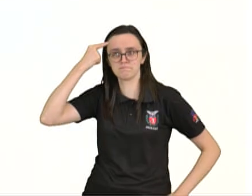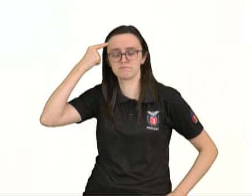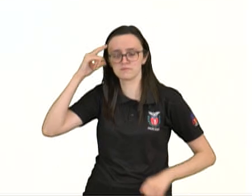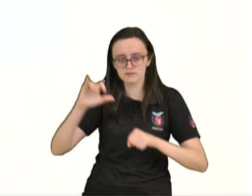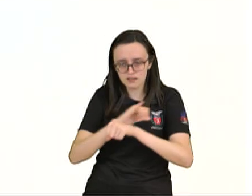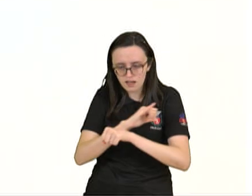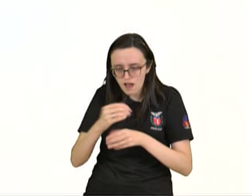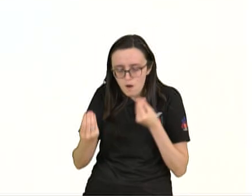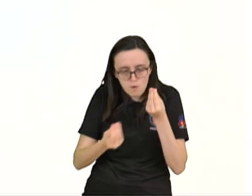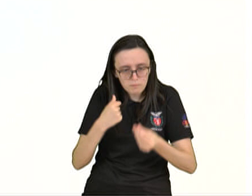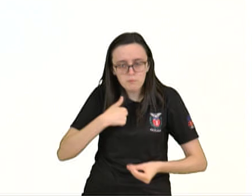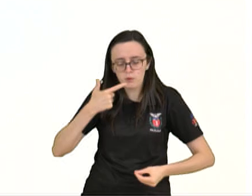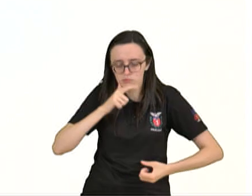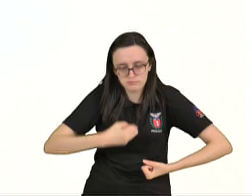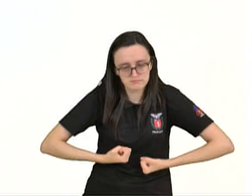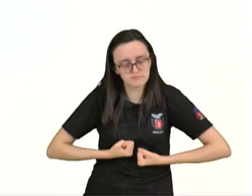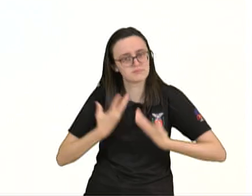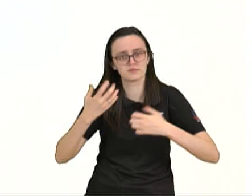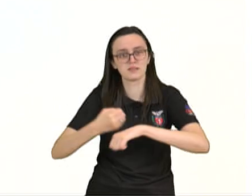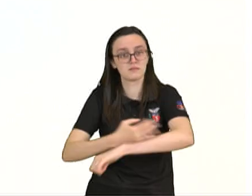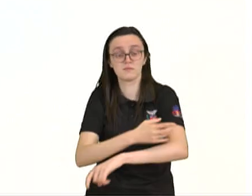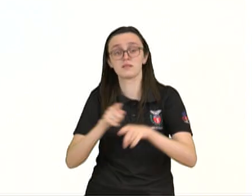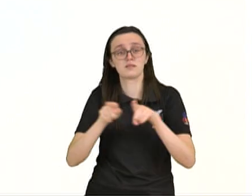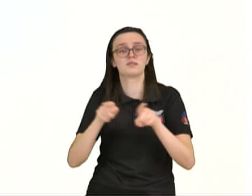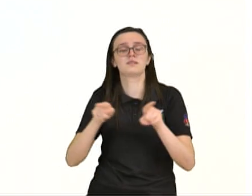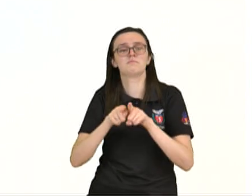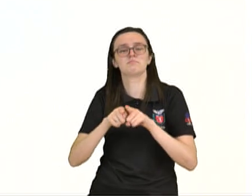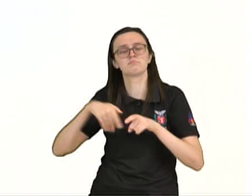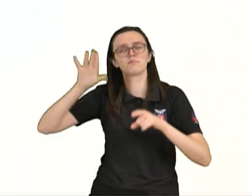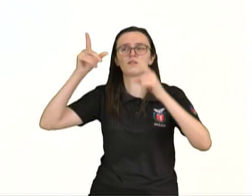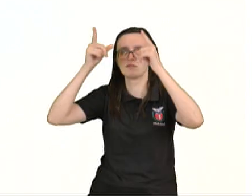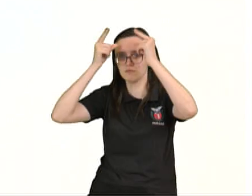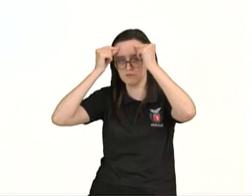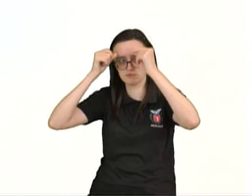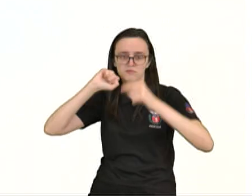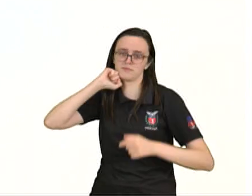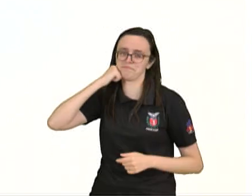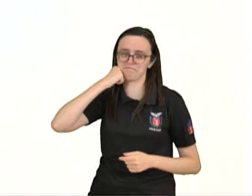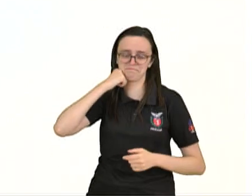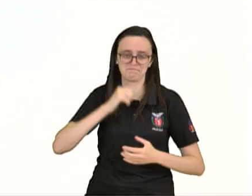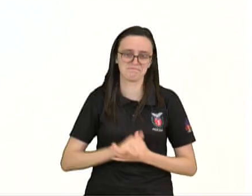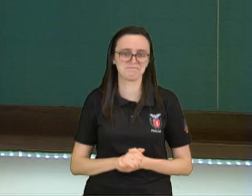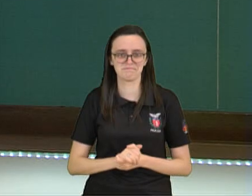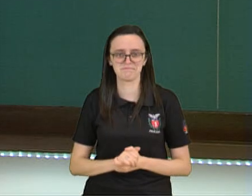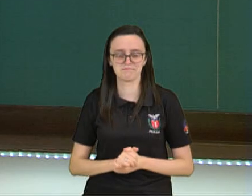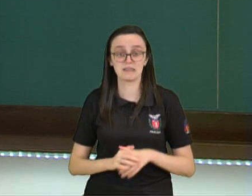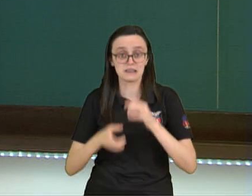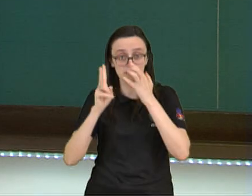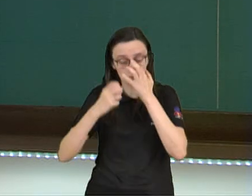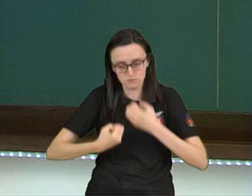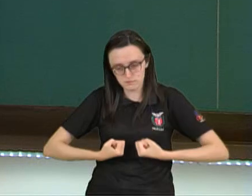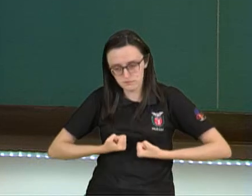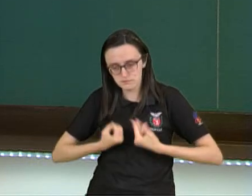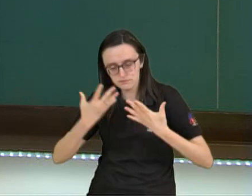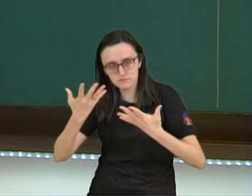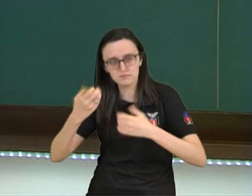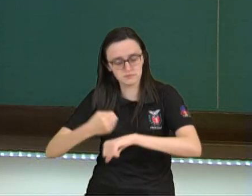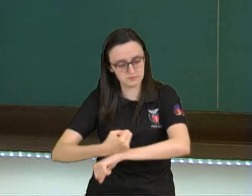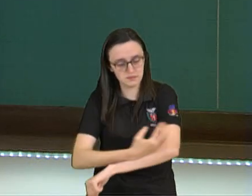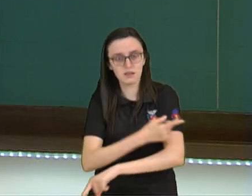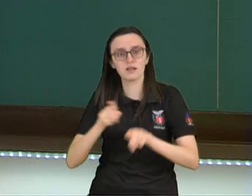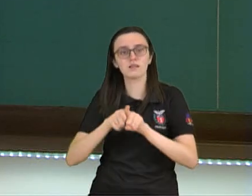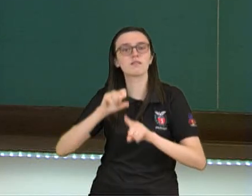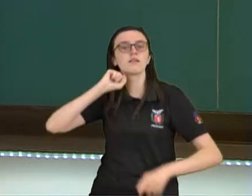para expressar as suas emoções e aliviar a tensão. Ok? Ó, expressar suas emoções e aliviar